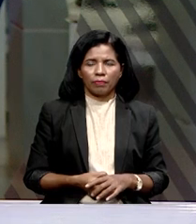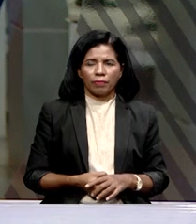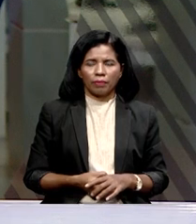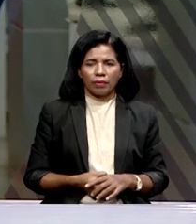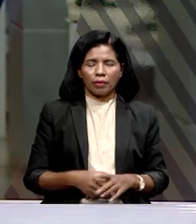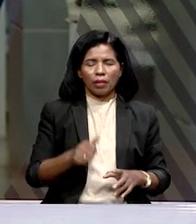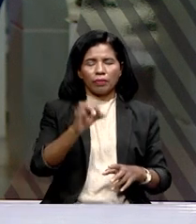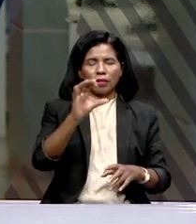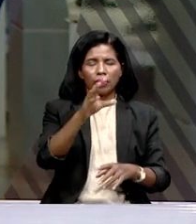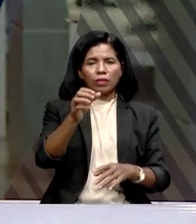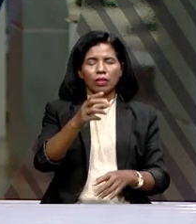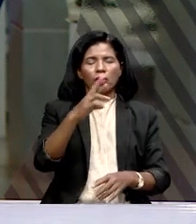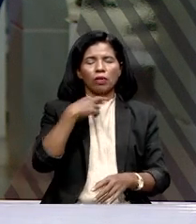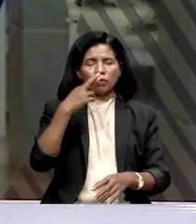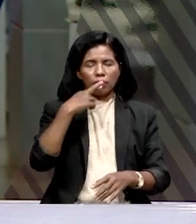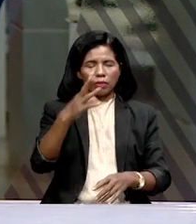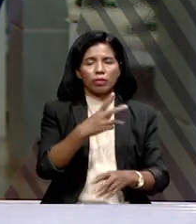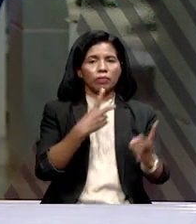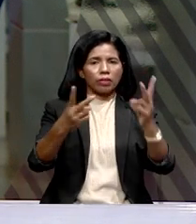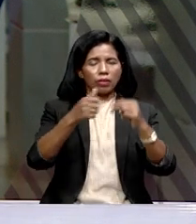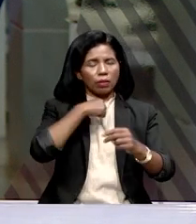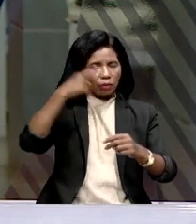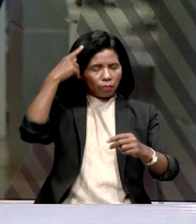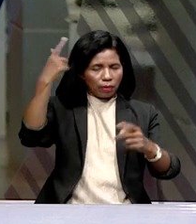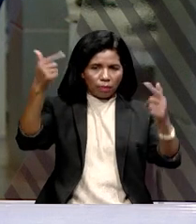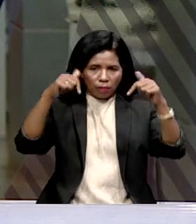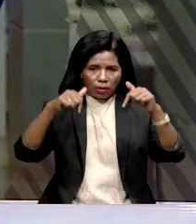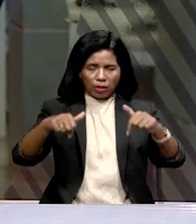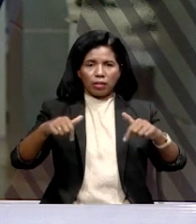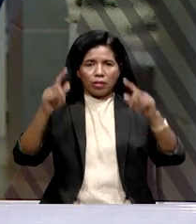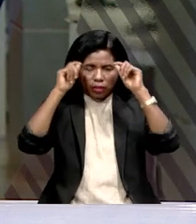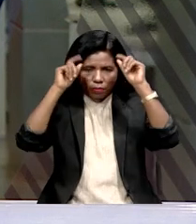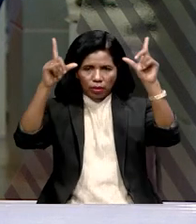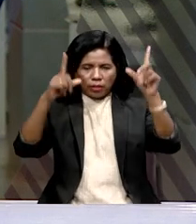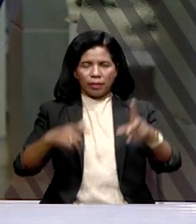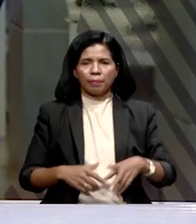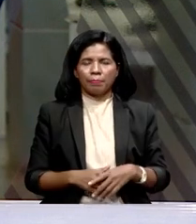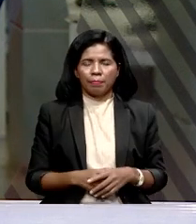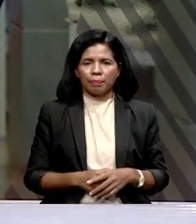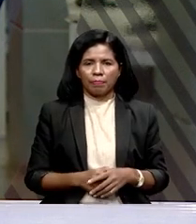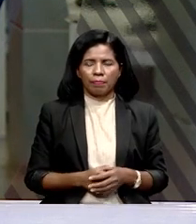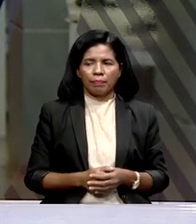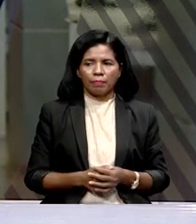A AIFAESA garante folin voos durante a vizita à sua santidade Papa Francisco e a Timor-Leste.